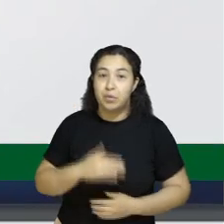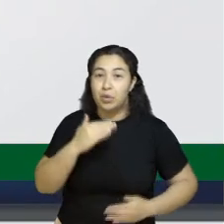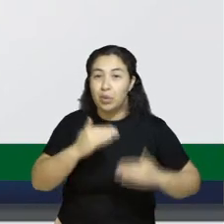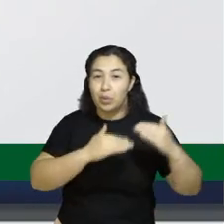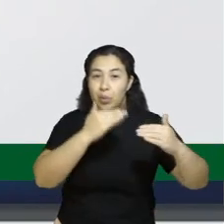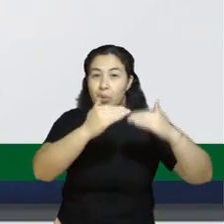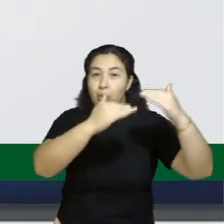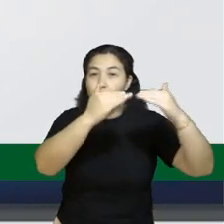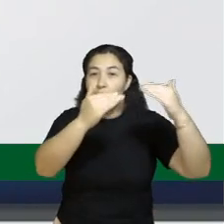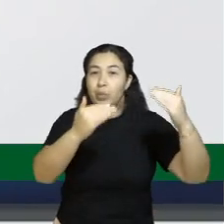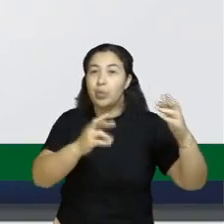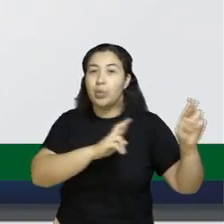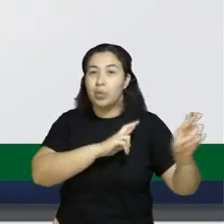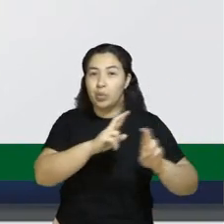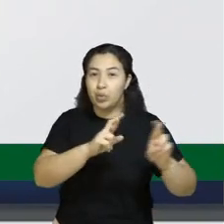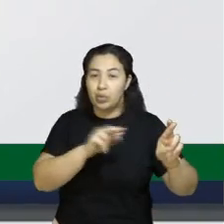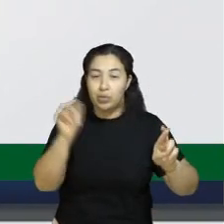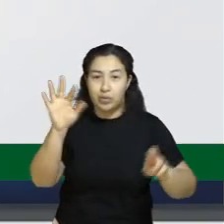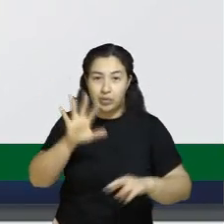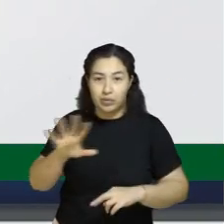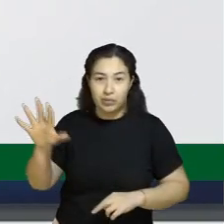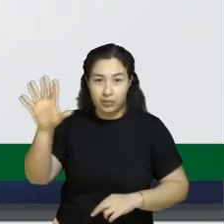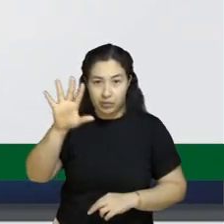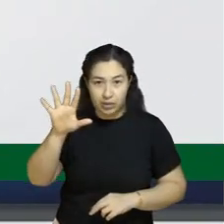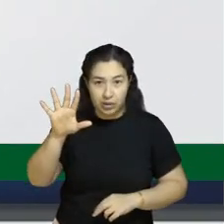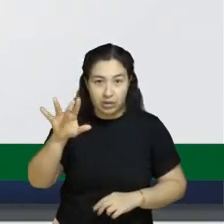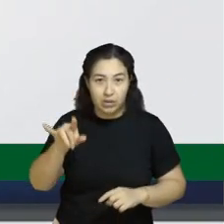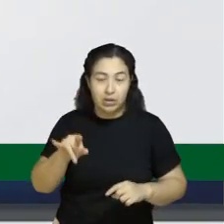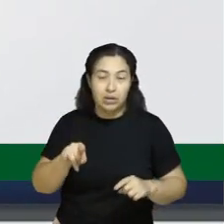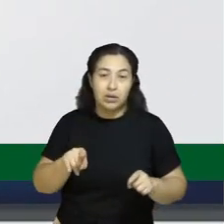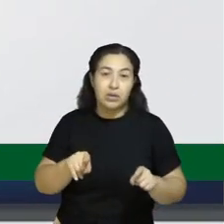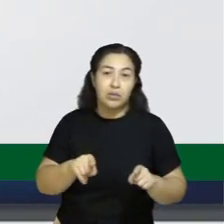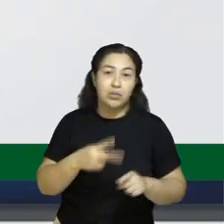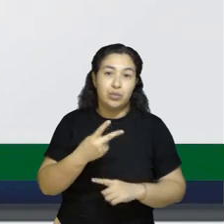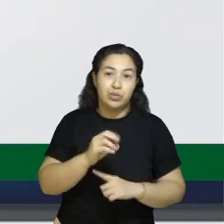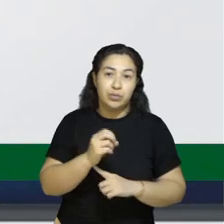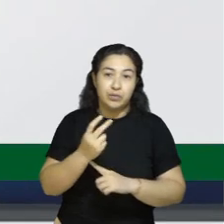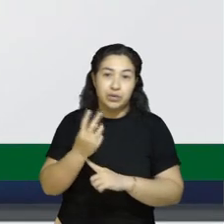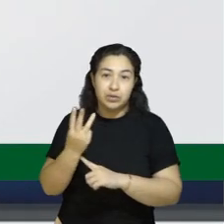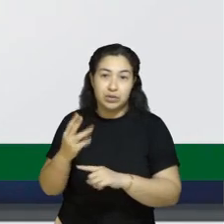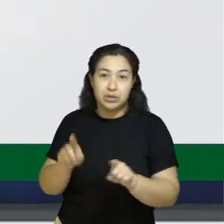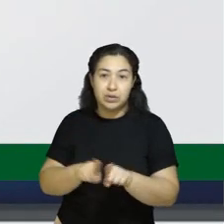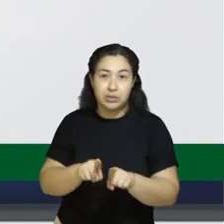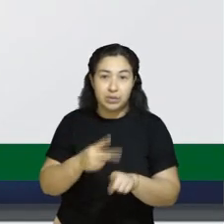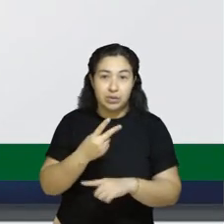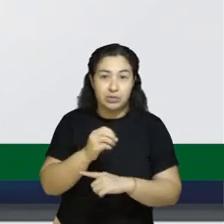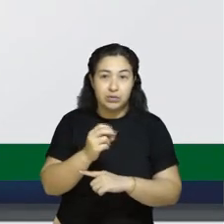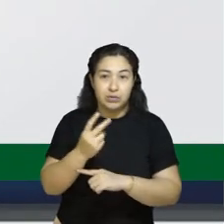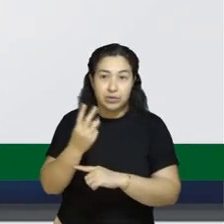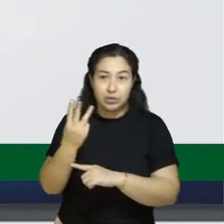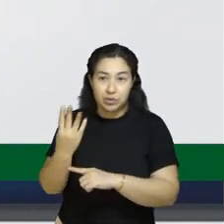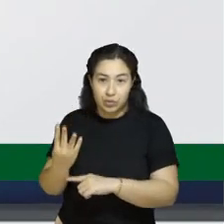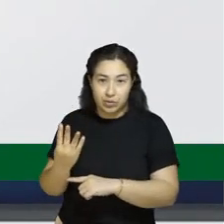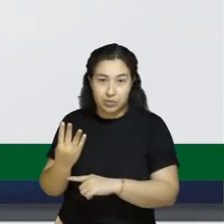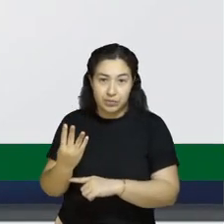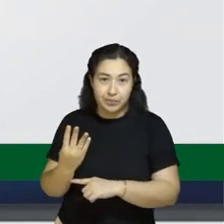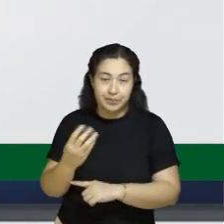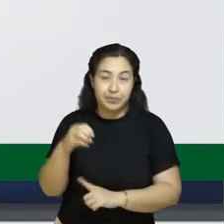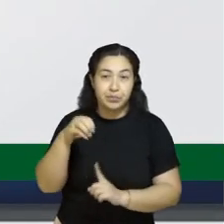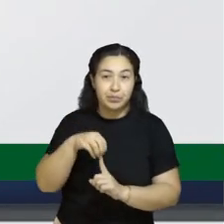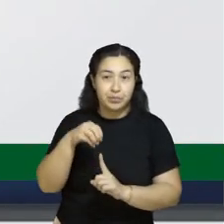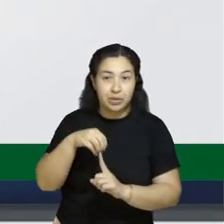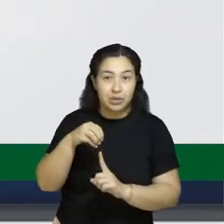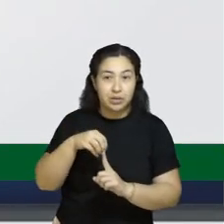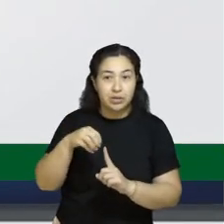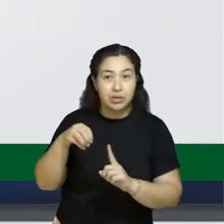malha comparativamente federal. Entre 23 e 24, nós tivemos uma evolução. O Paraná, uma involução.